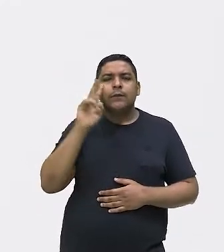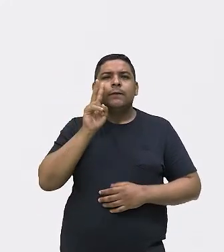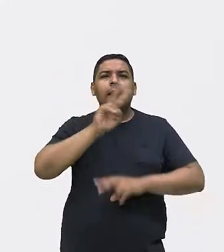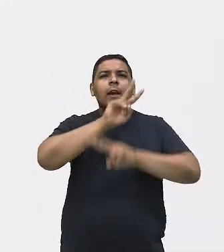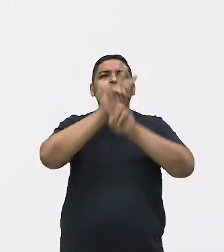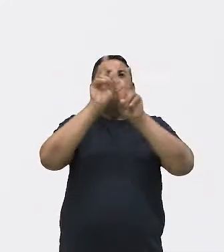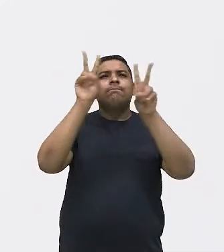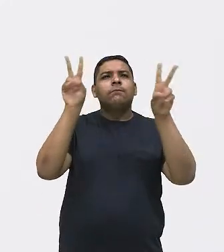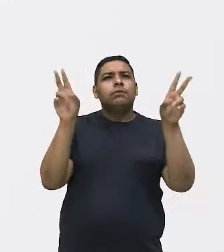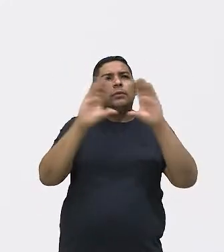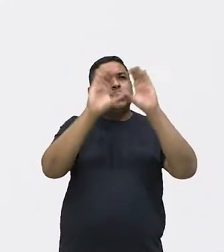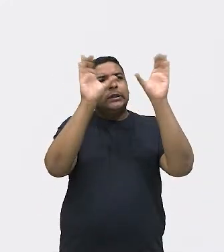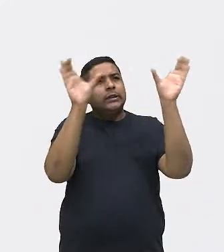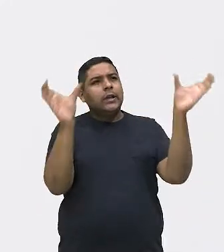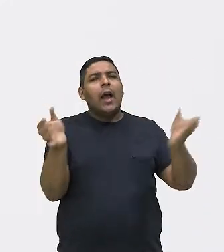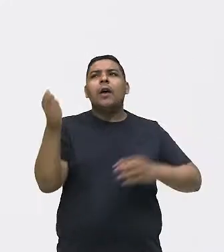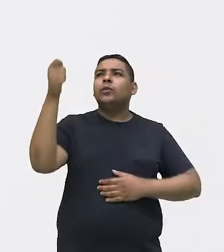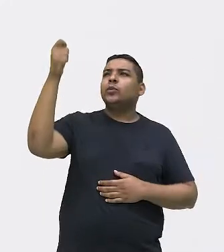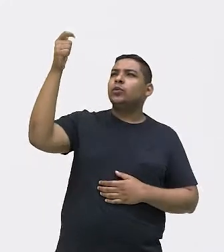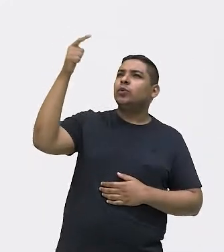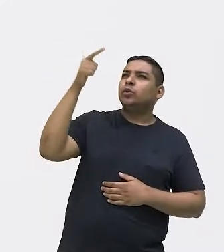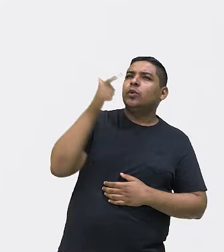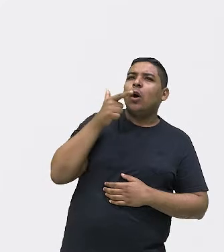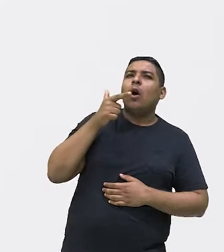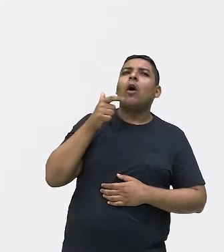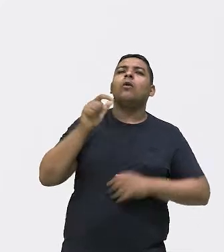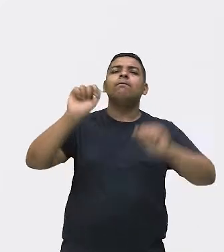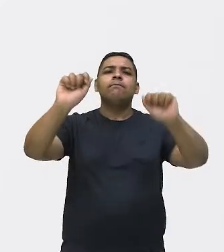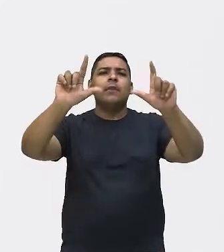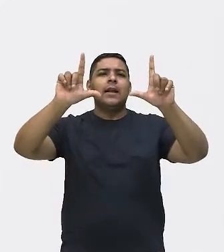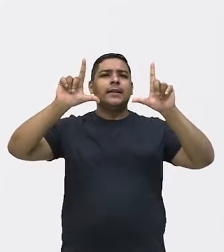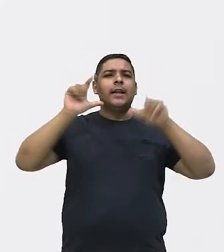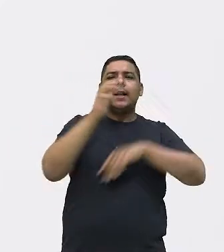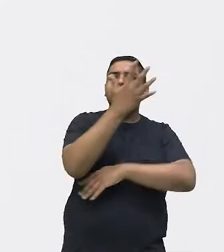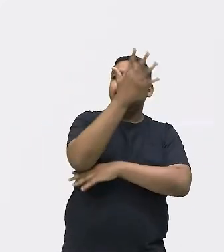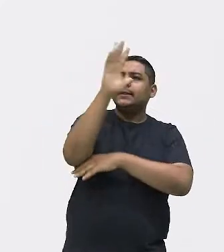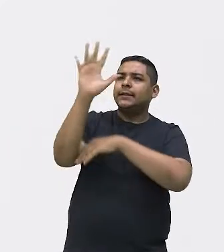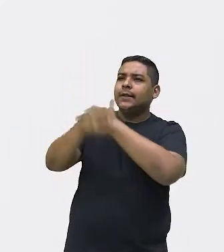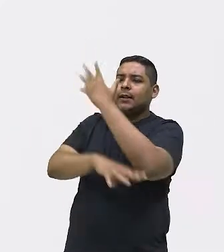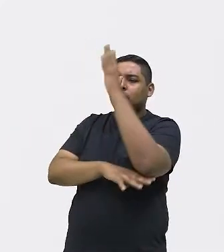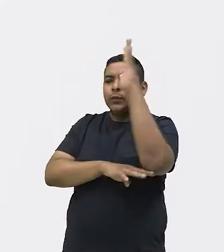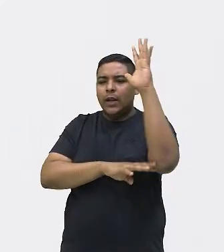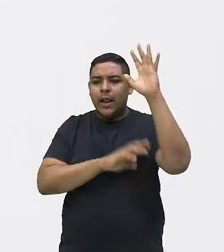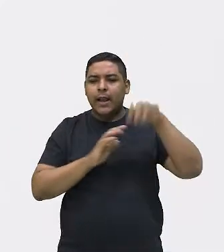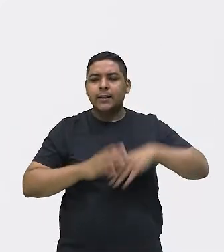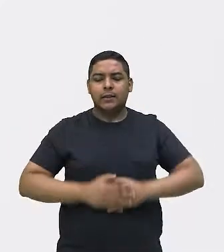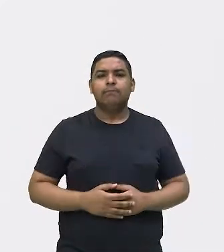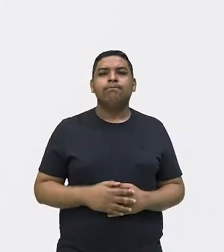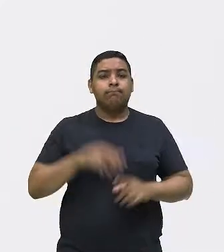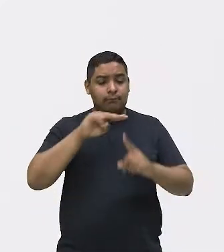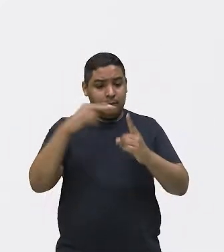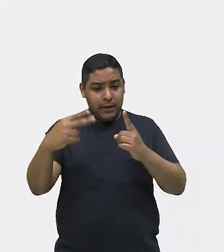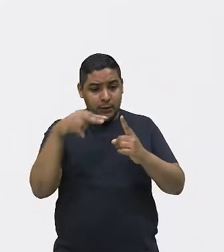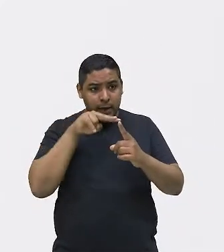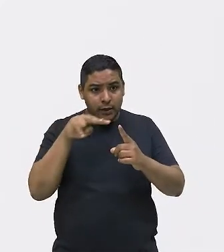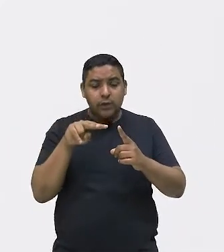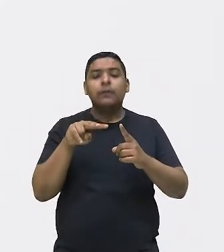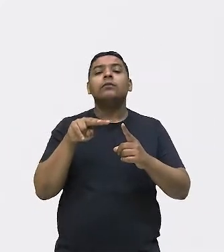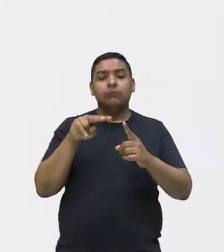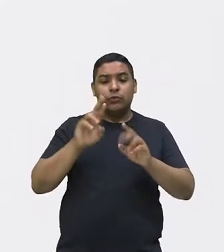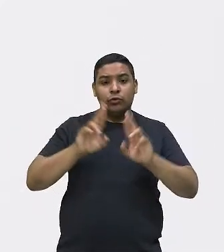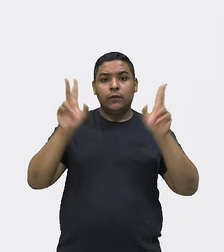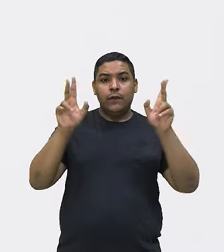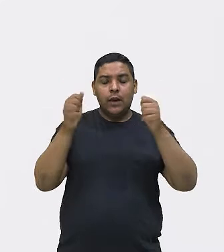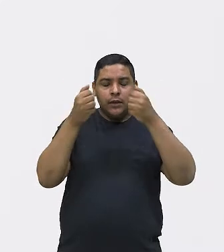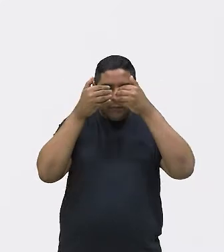você vê o sol, né? Você vê a paisagem, a natureza. Você tem uma outra visão de realidade. Para